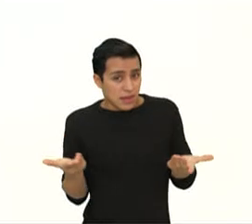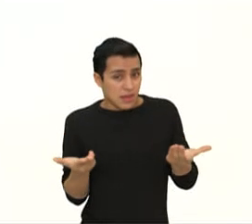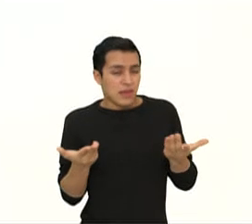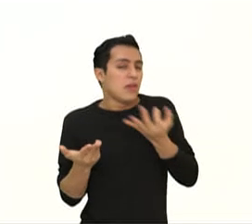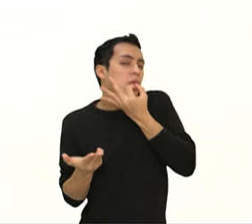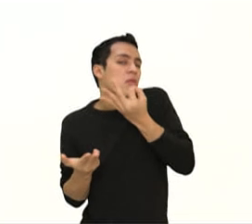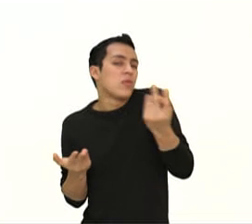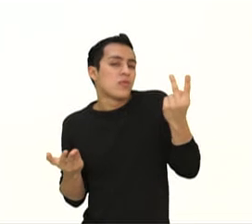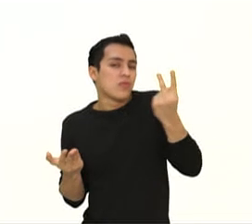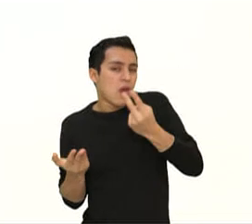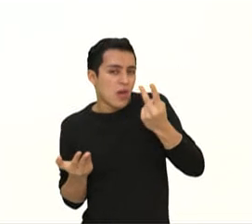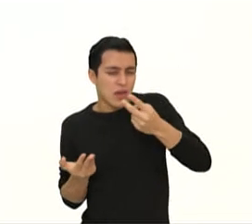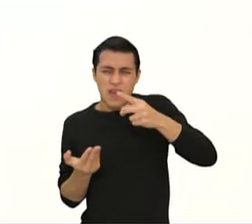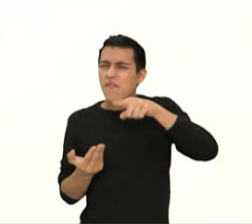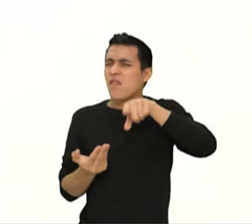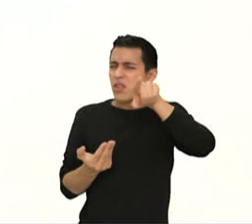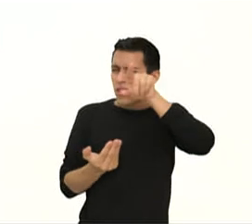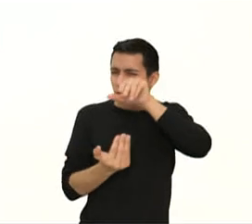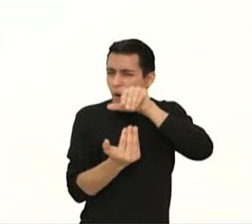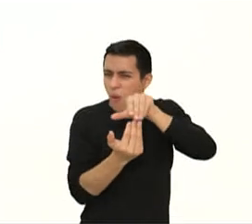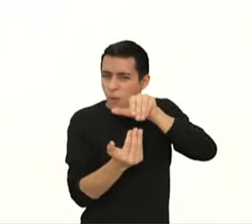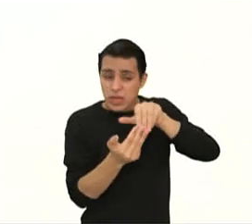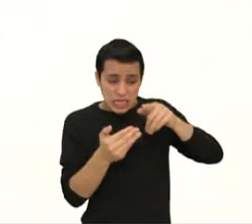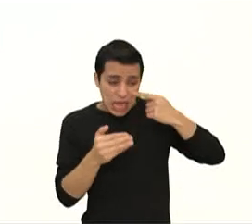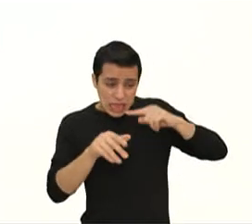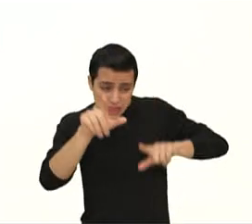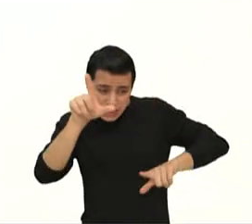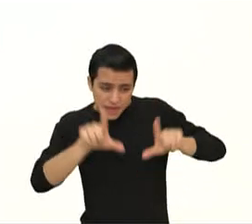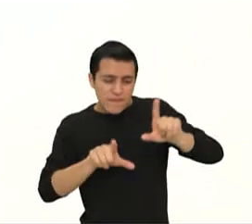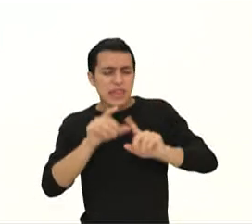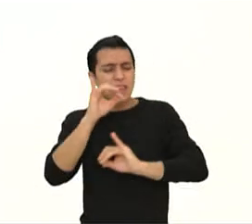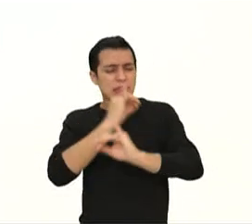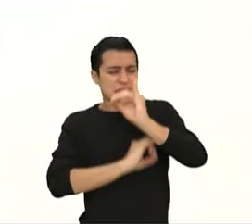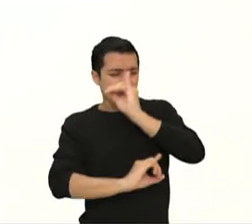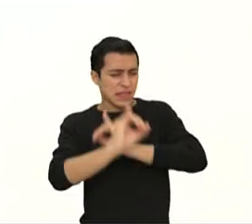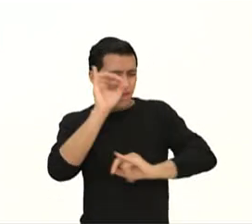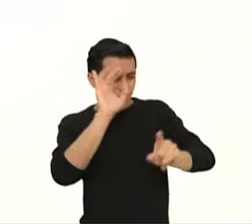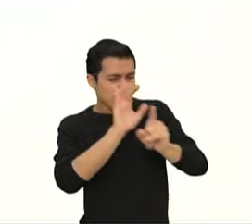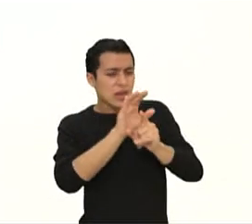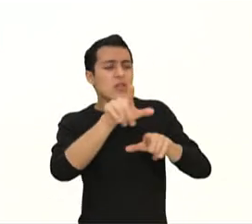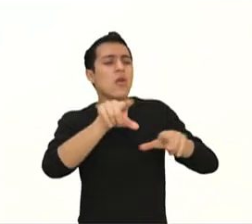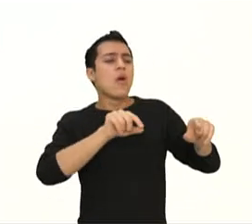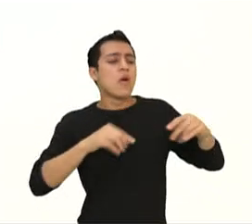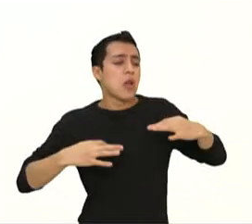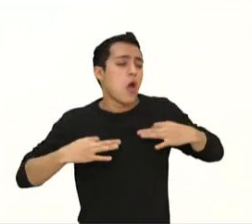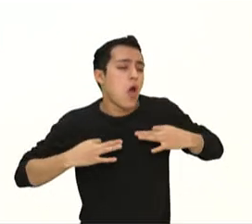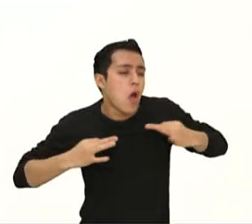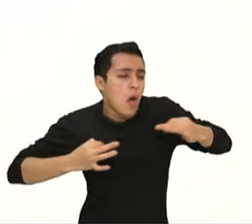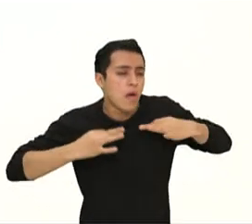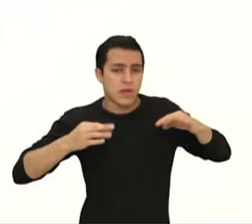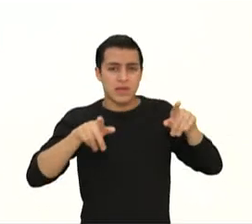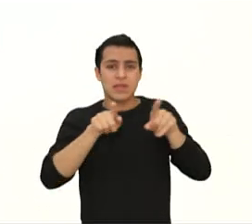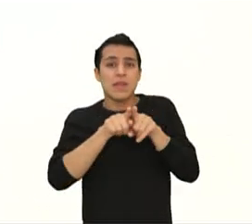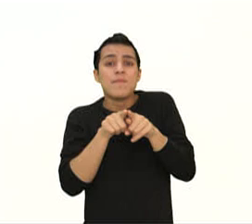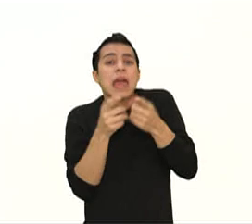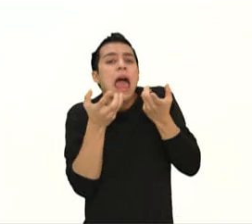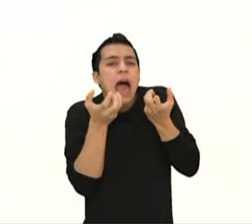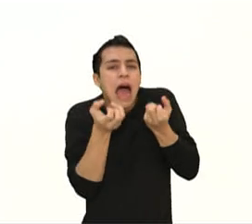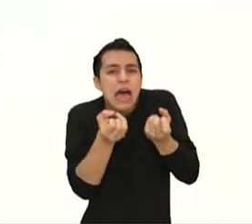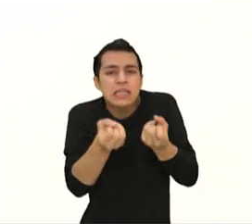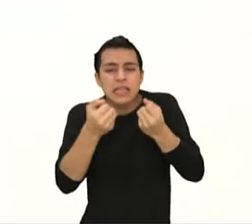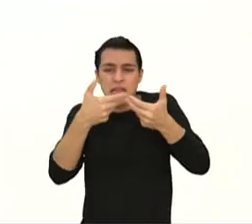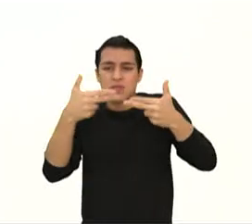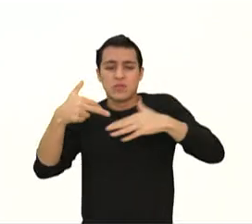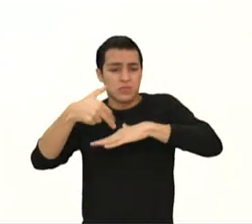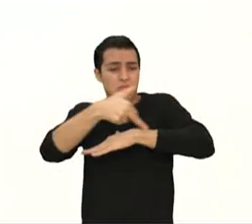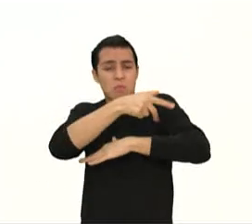Sugestão 2. Você concorda que a TV e a internet influenciam na escolha das roupas e na adesão aos itens da